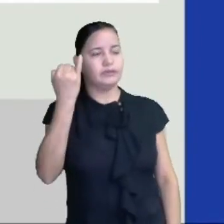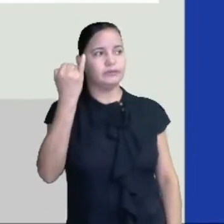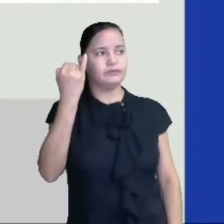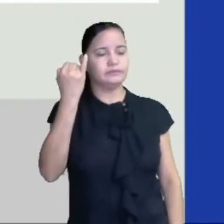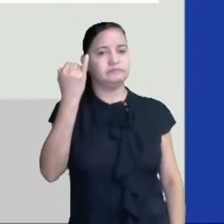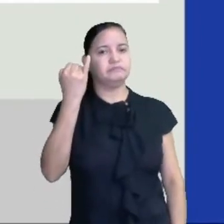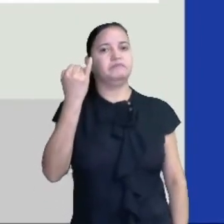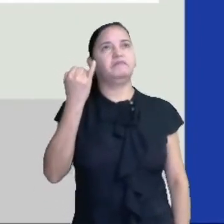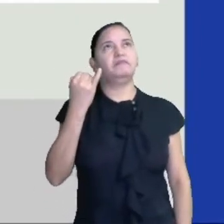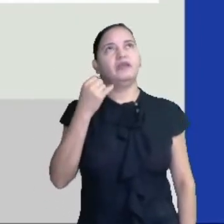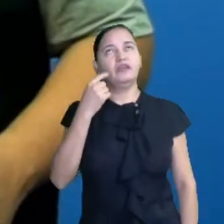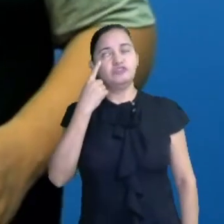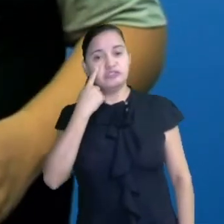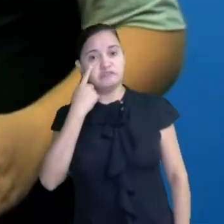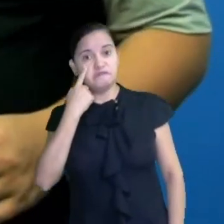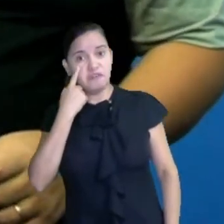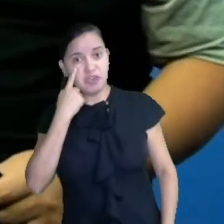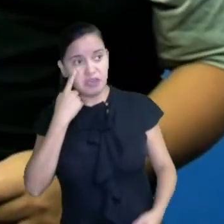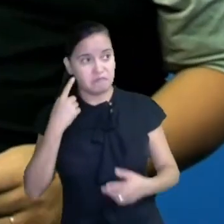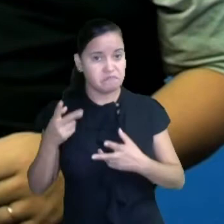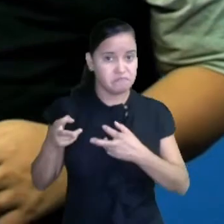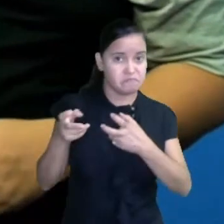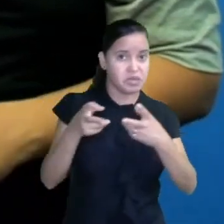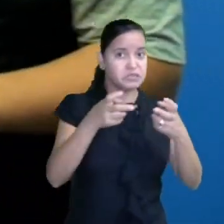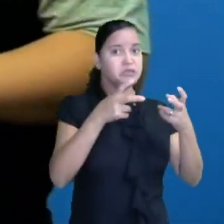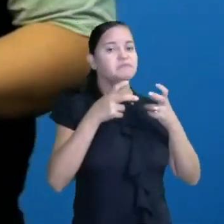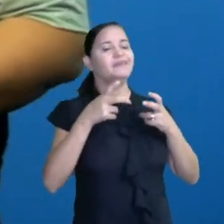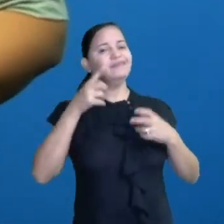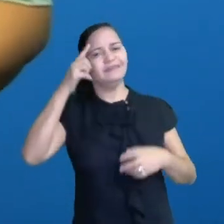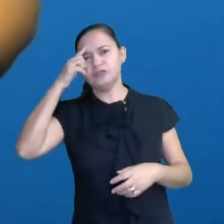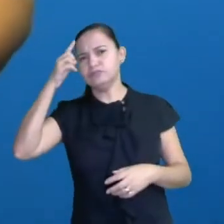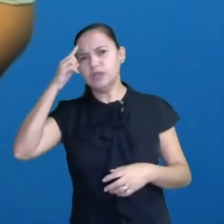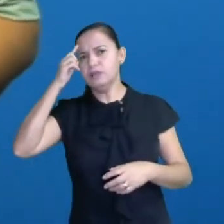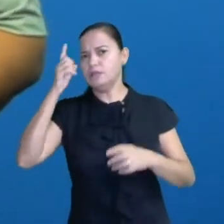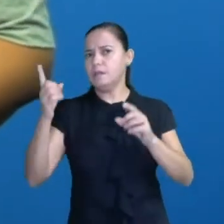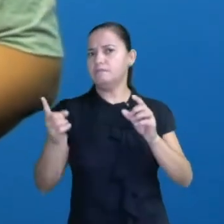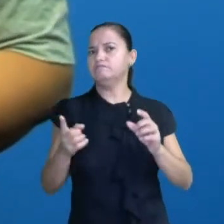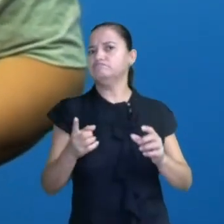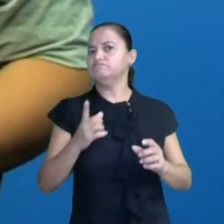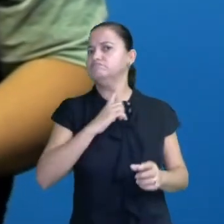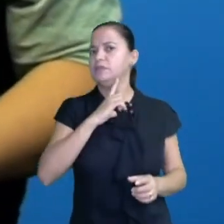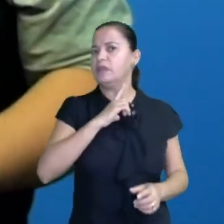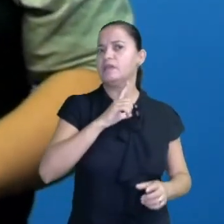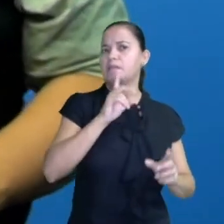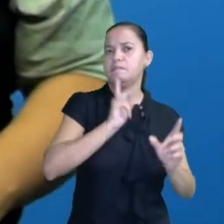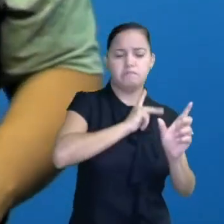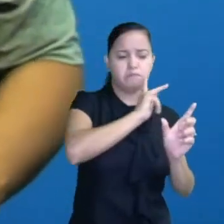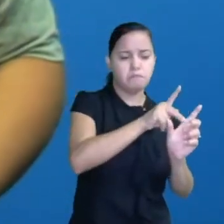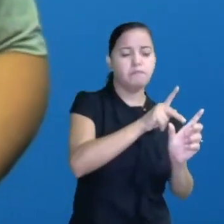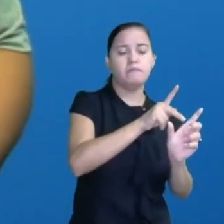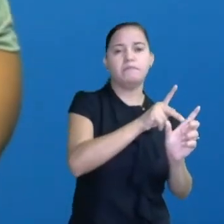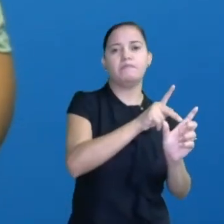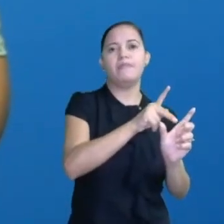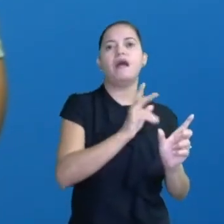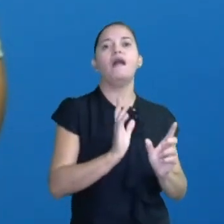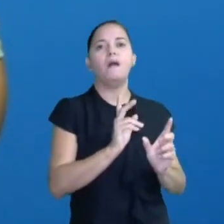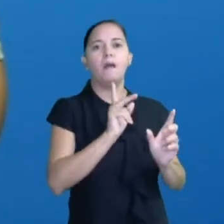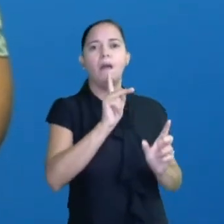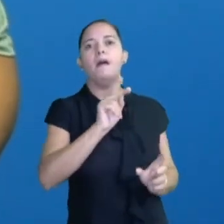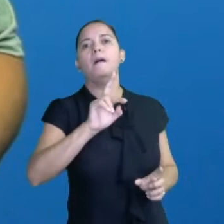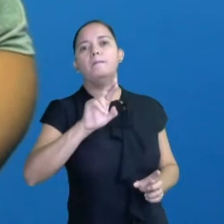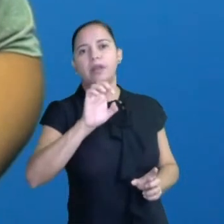isso que a gente vê no nosso dia a dia. O prefixo, ele nos ajuda a